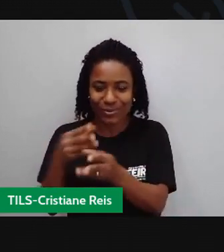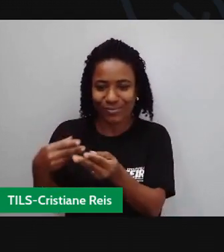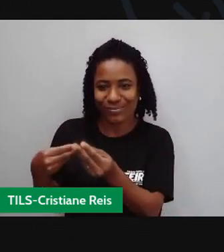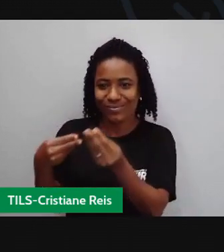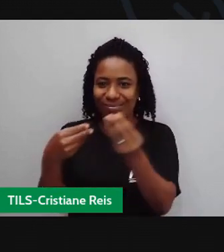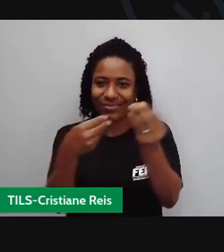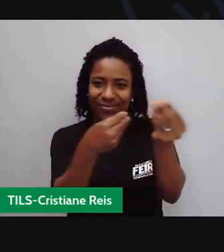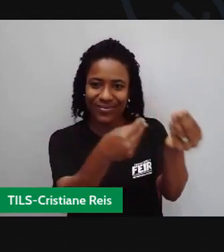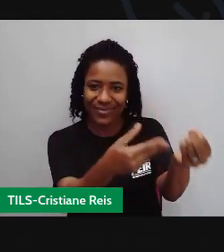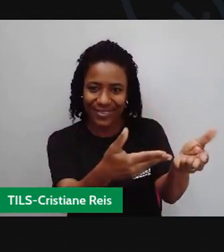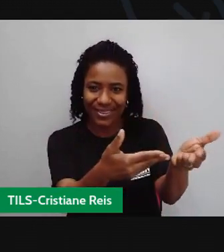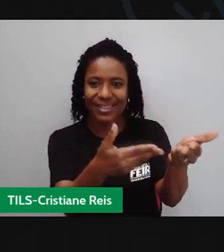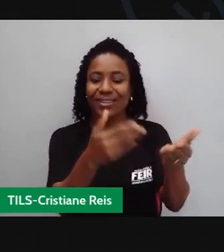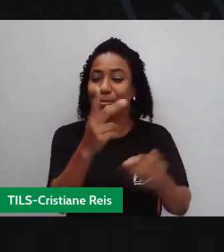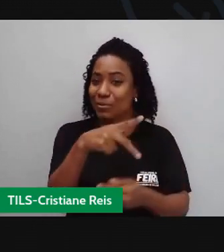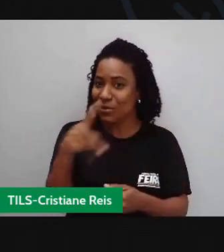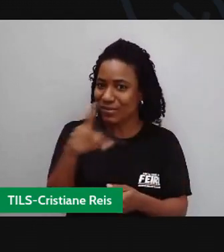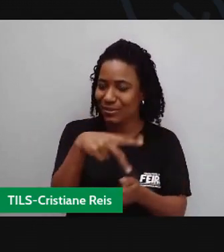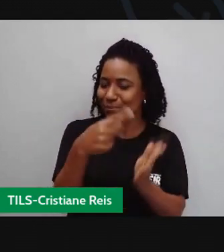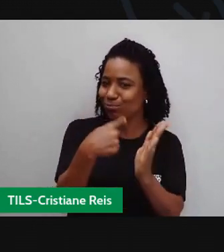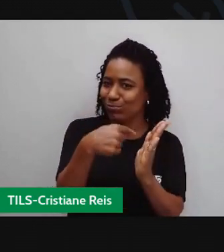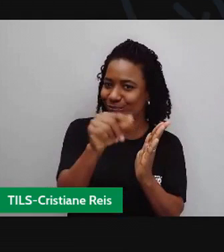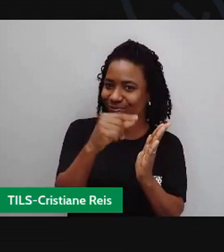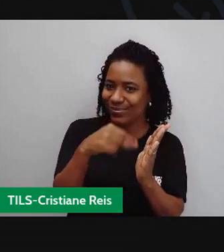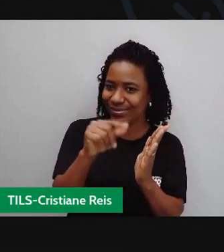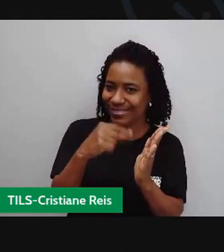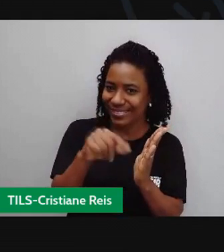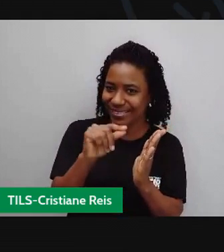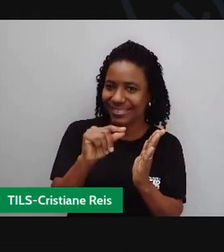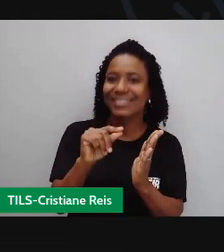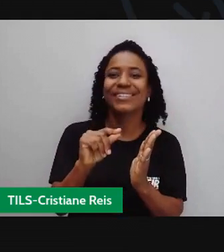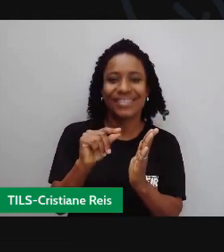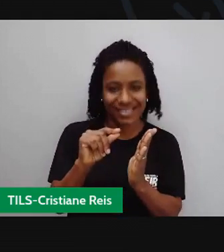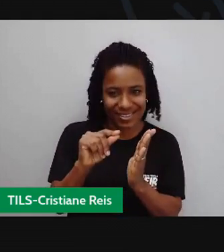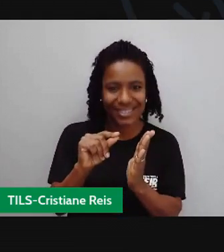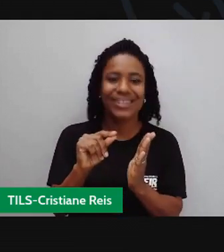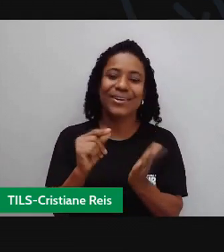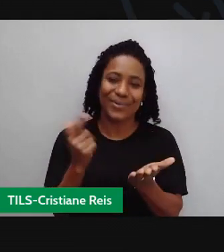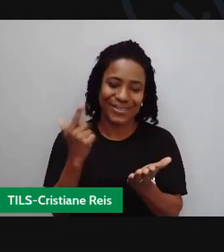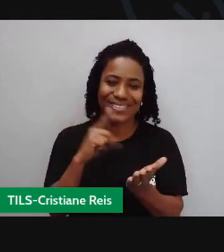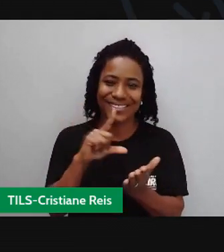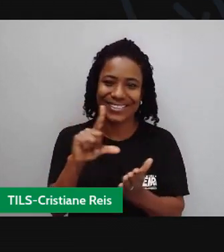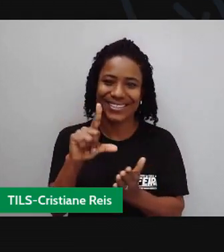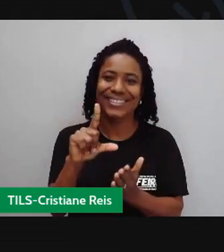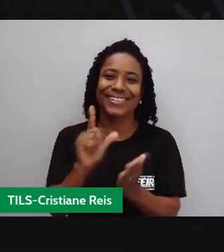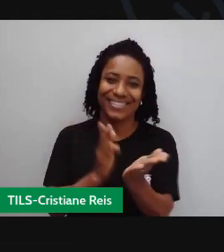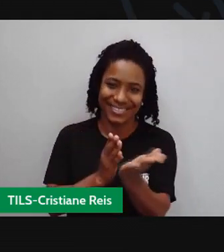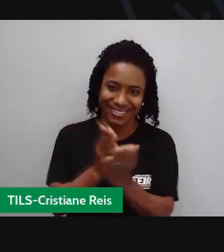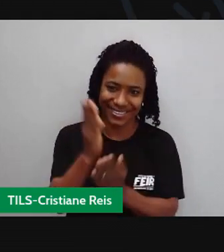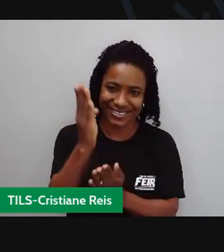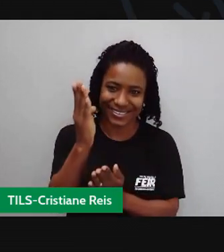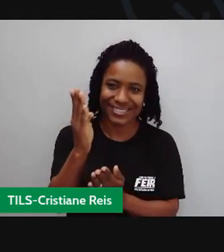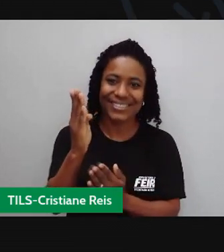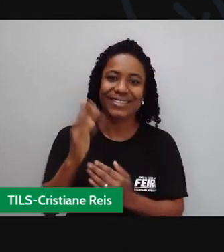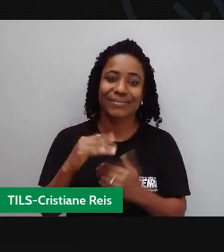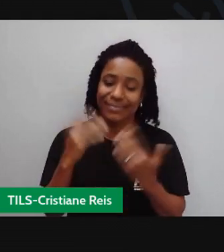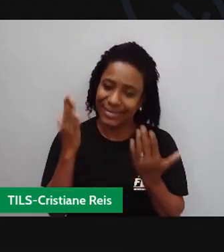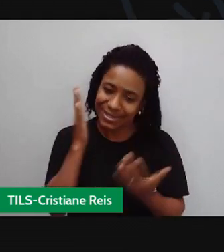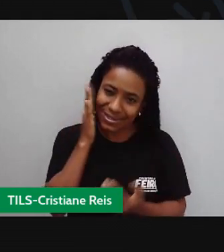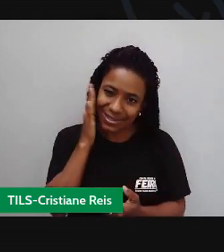processo de avaliação e vocês consigam aí concluir esse ano letivo, né? Eu sei que às vezes existem aí